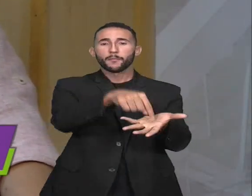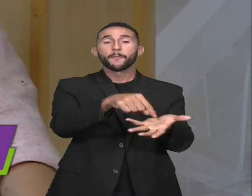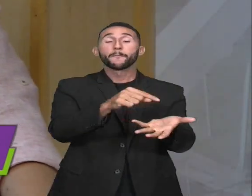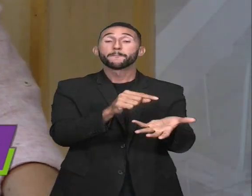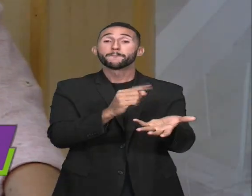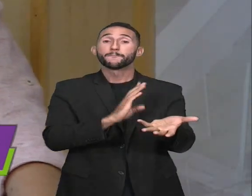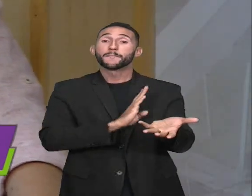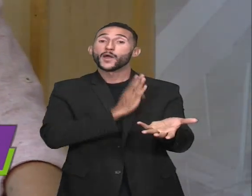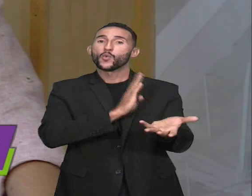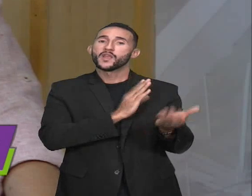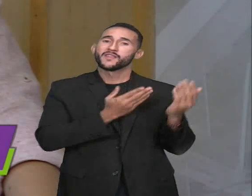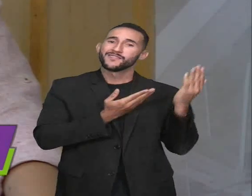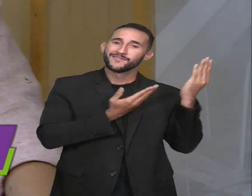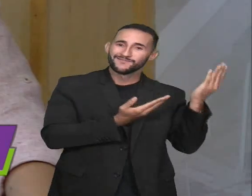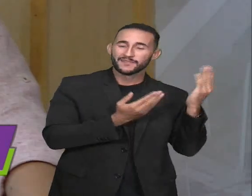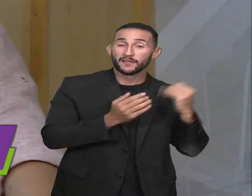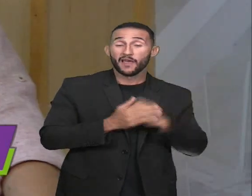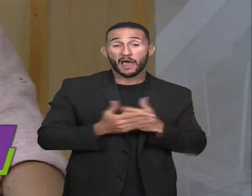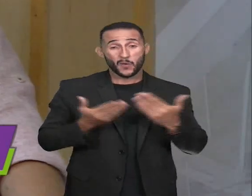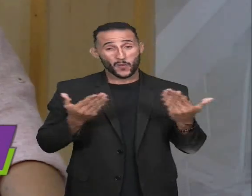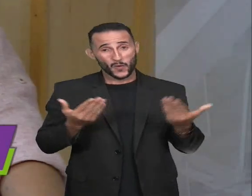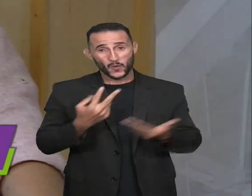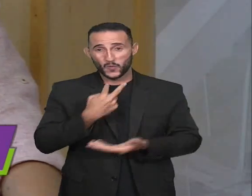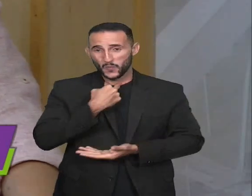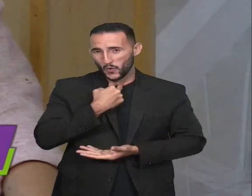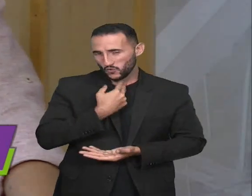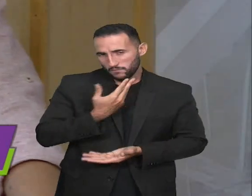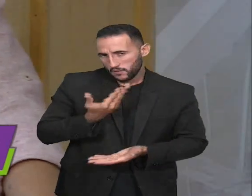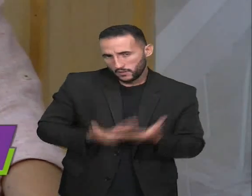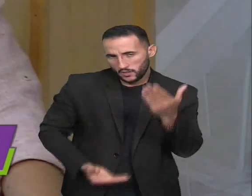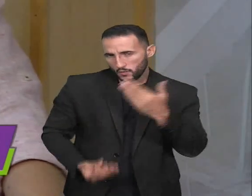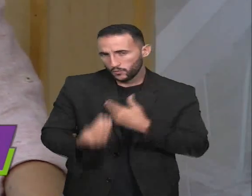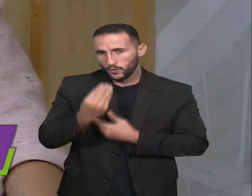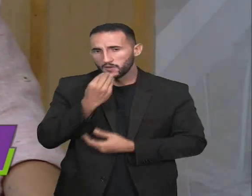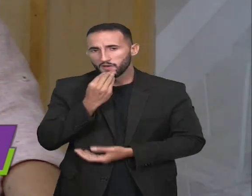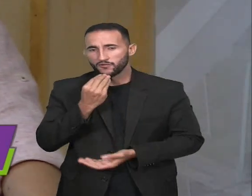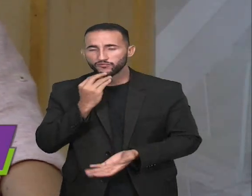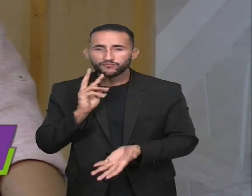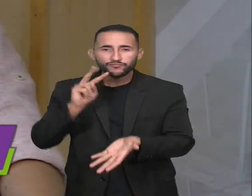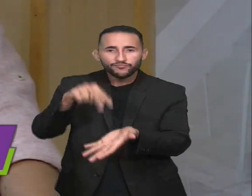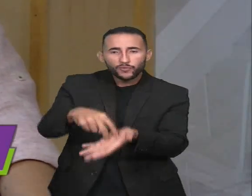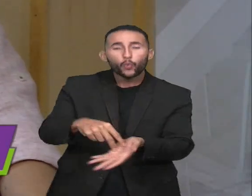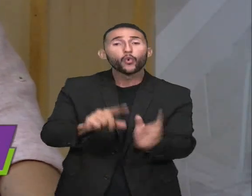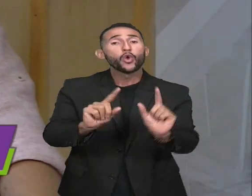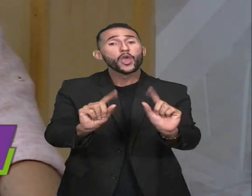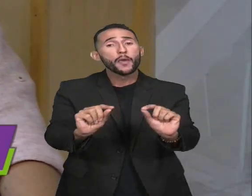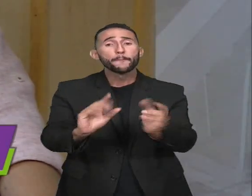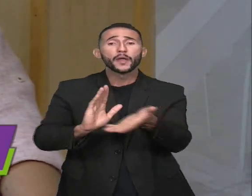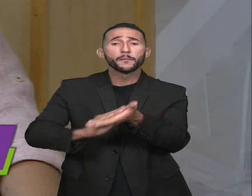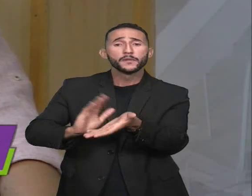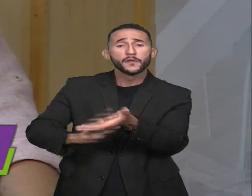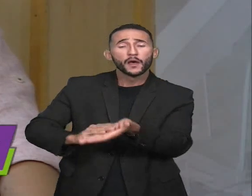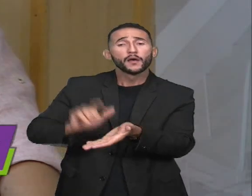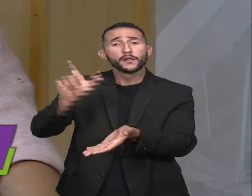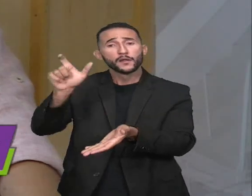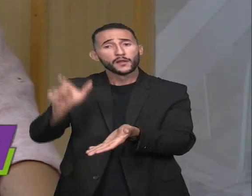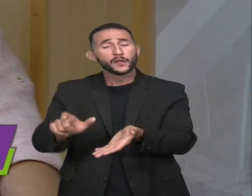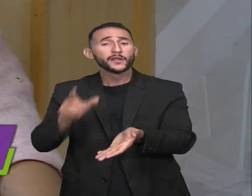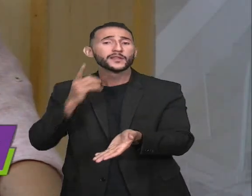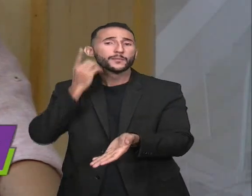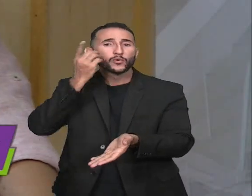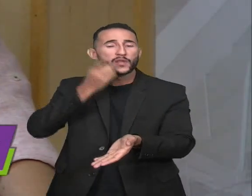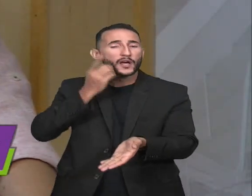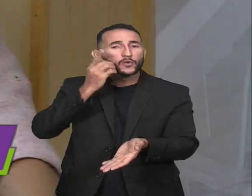fazendo a diferença agora também não posso deixar de parabenizar aqui Deputado Gerson pessoa que trouxe no final do ano a carreta da